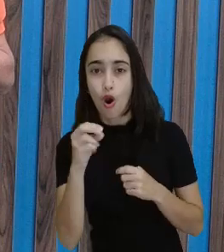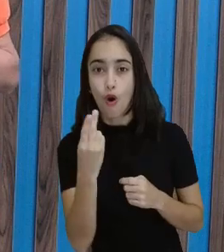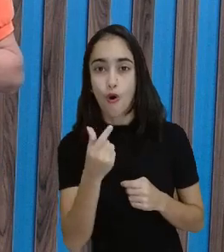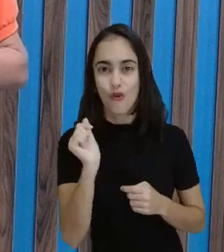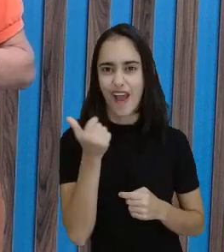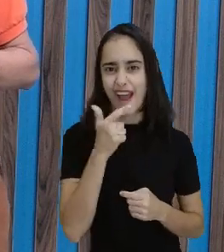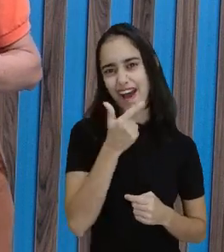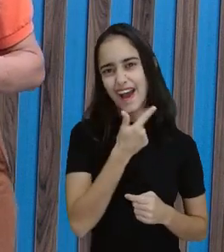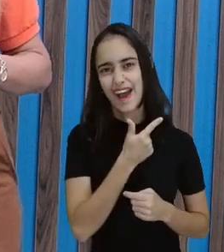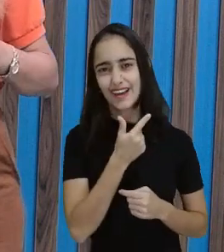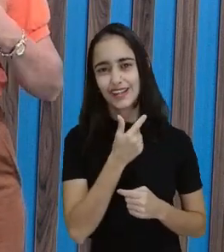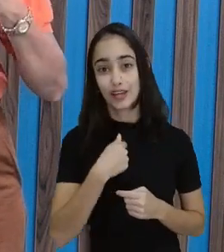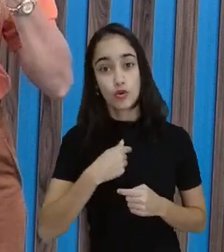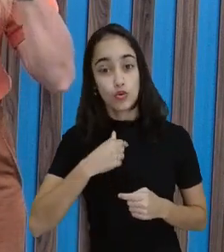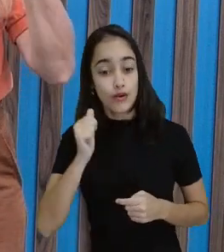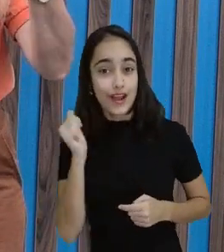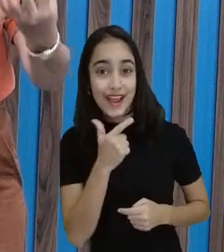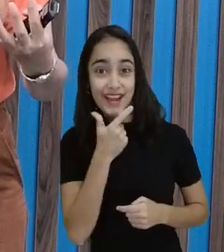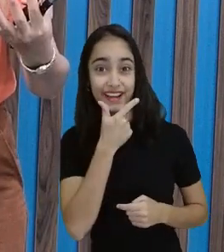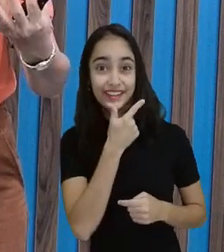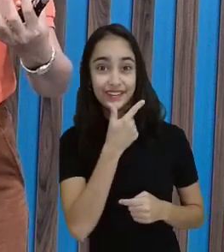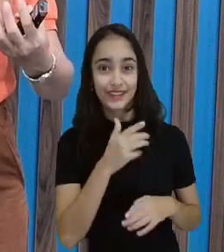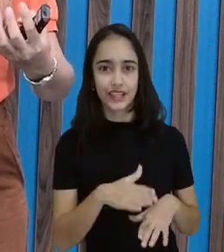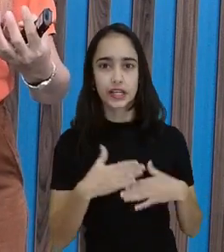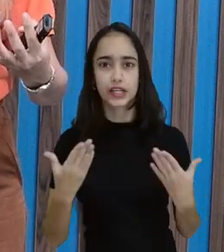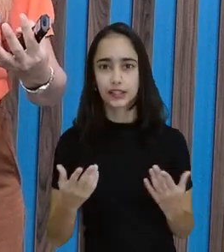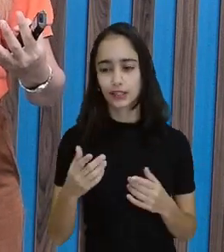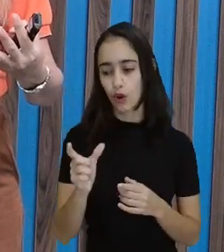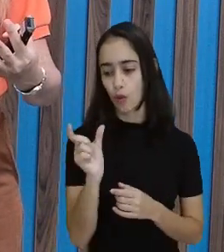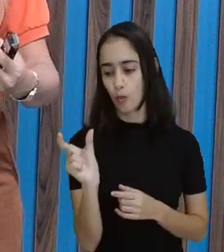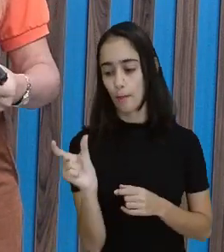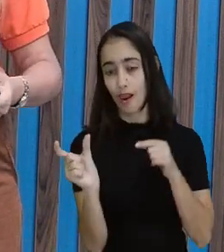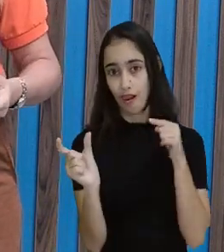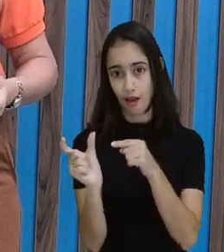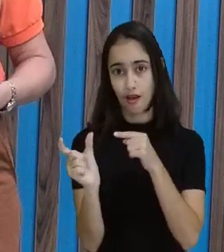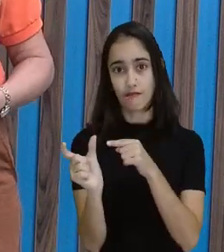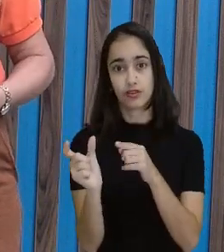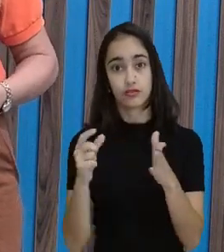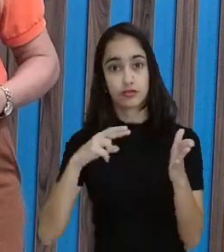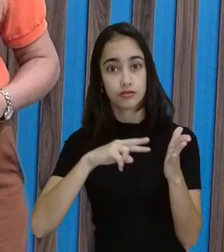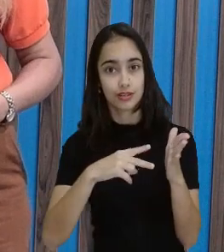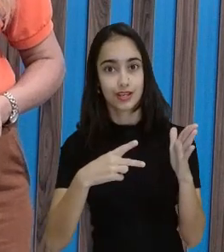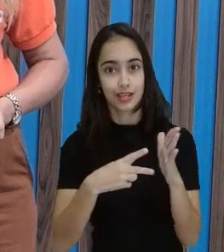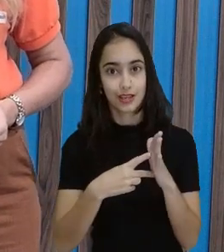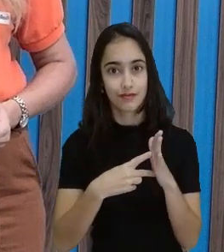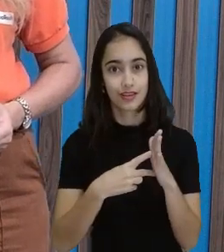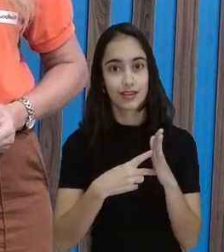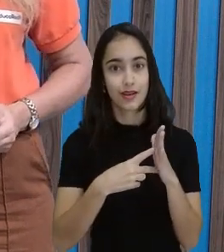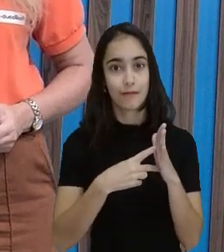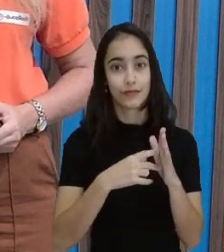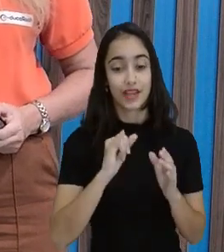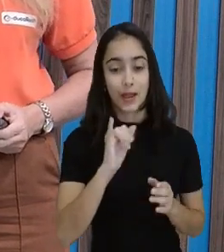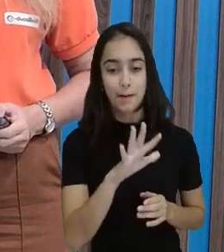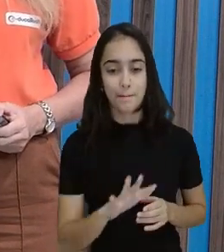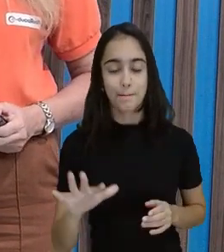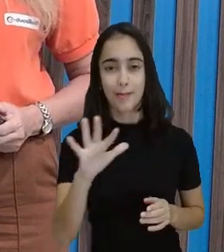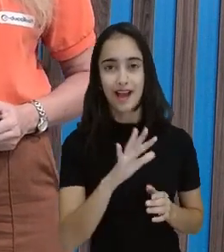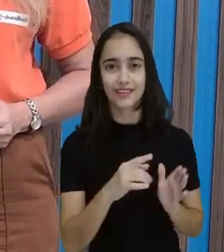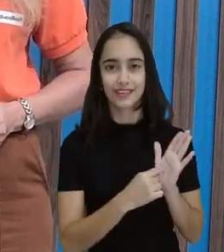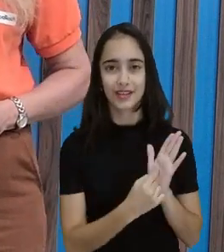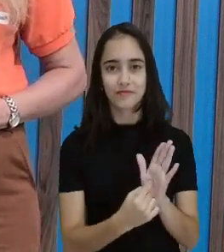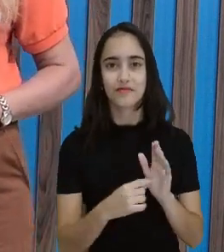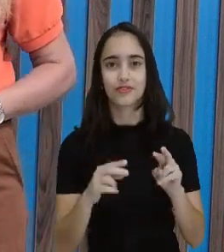elementos iconográficos são imagens que representam determinado tema, certo?